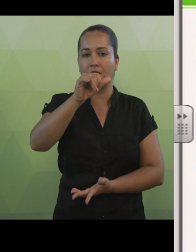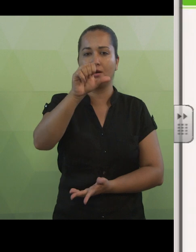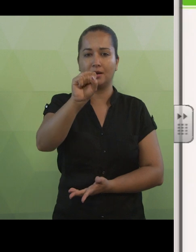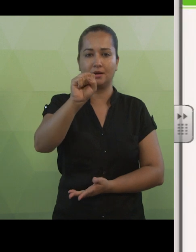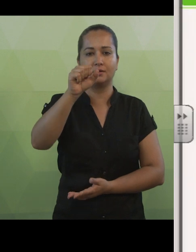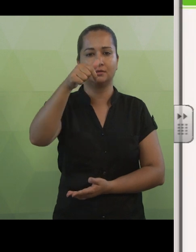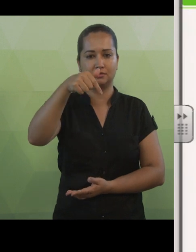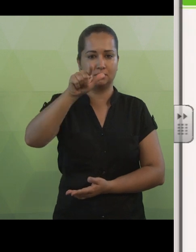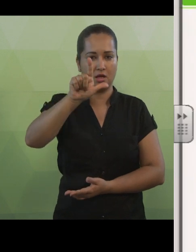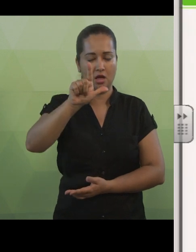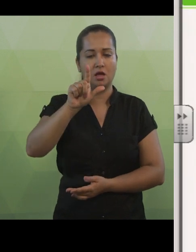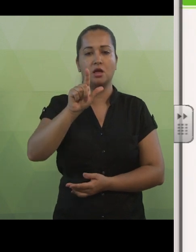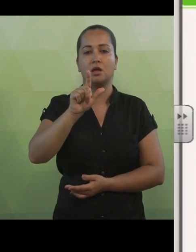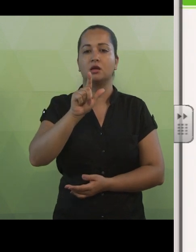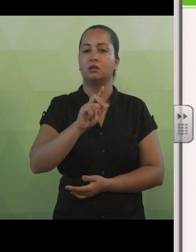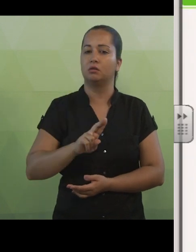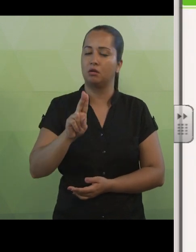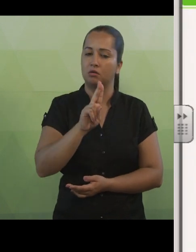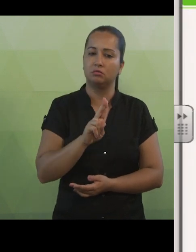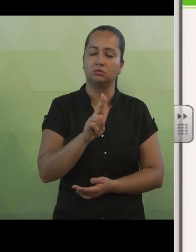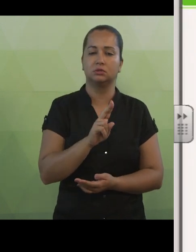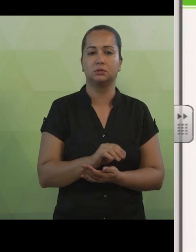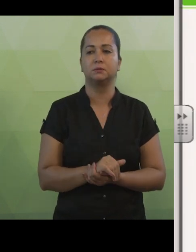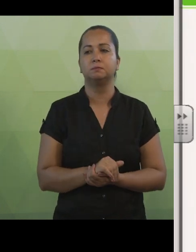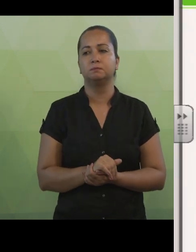MySQL, que pode ser